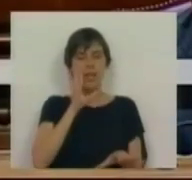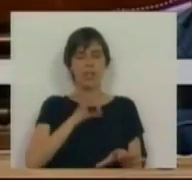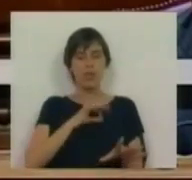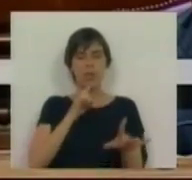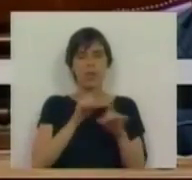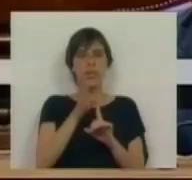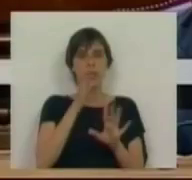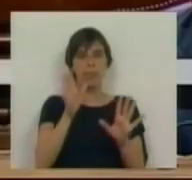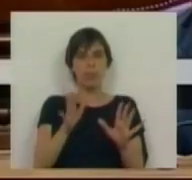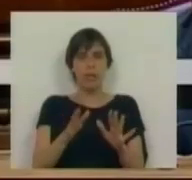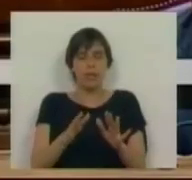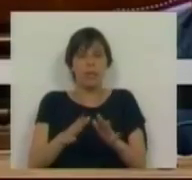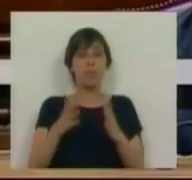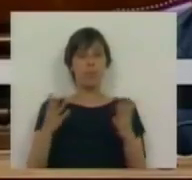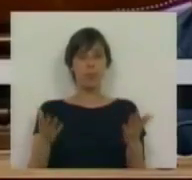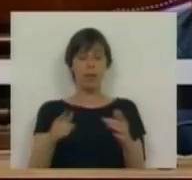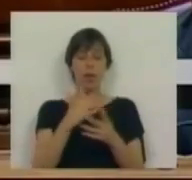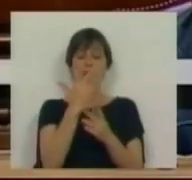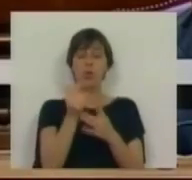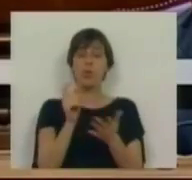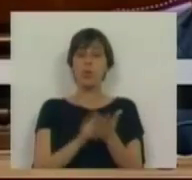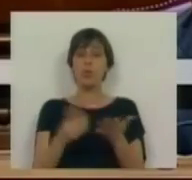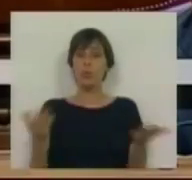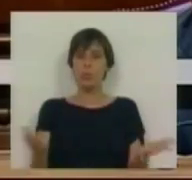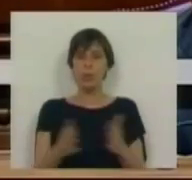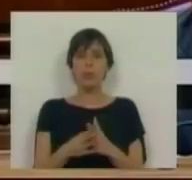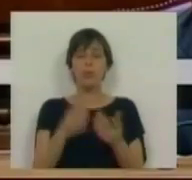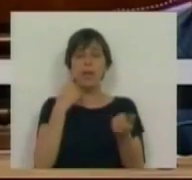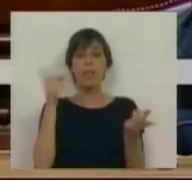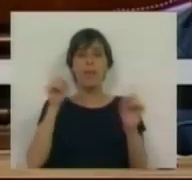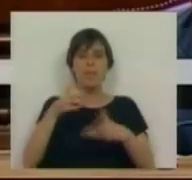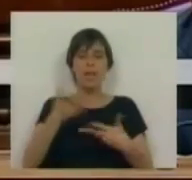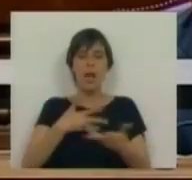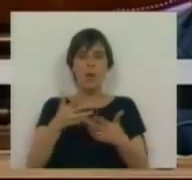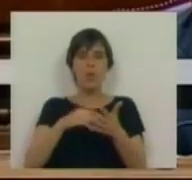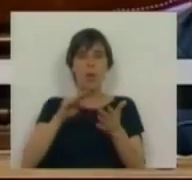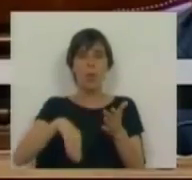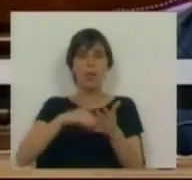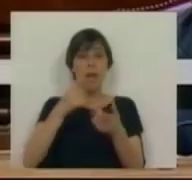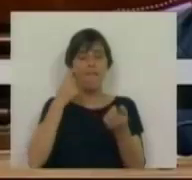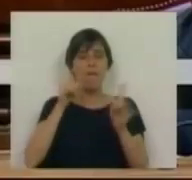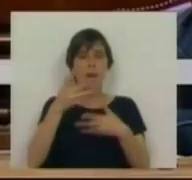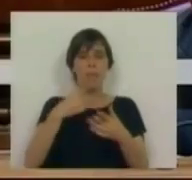Sra. Deputada. Estamos, portanto, e esse é o segundo ponto, a renegociar